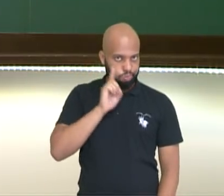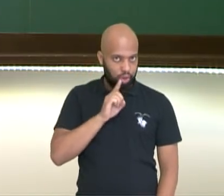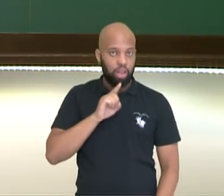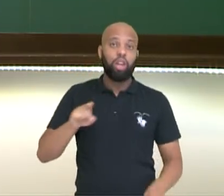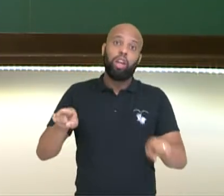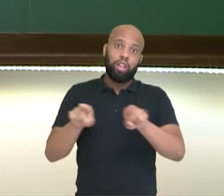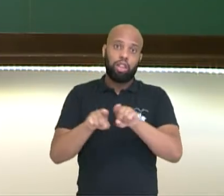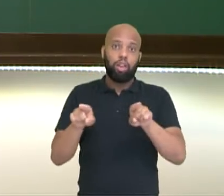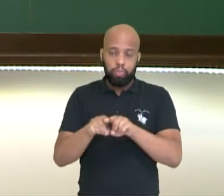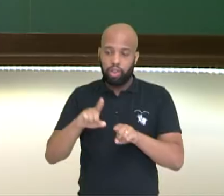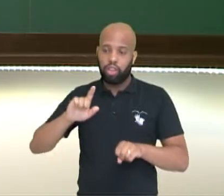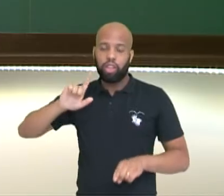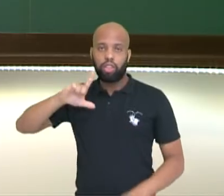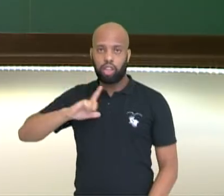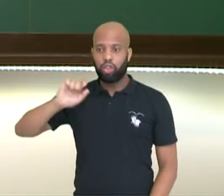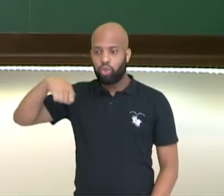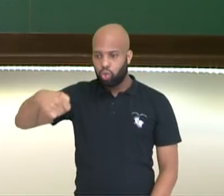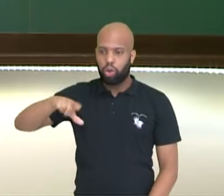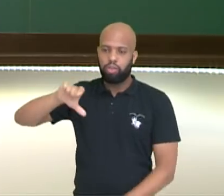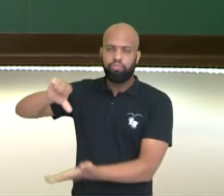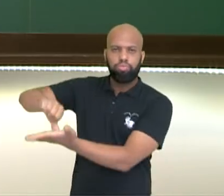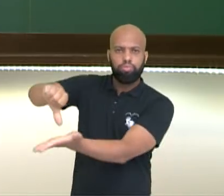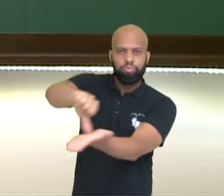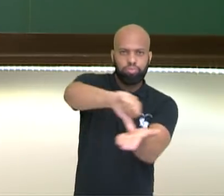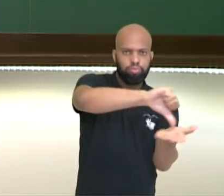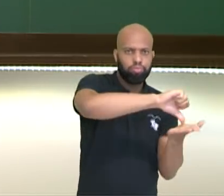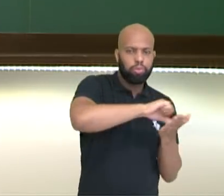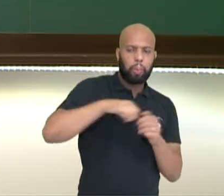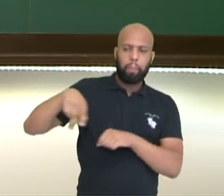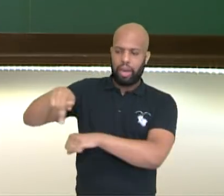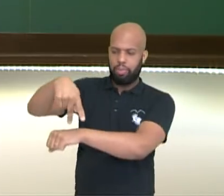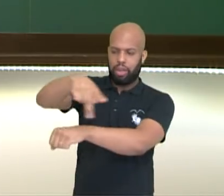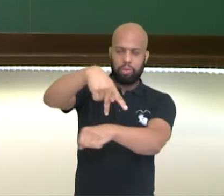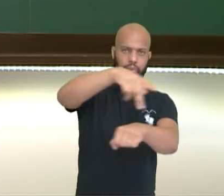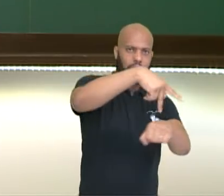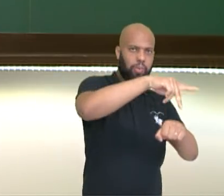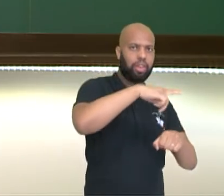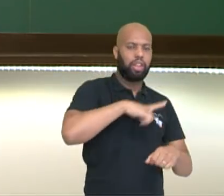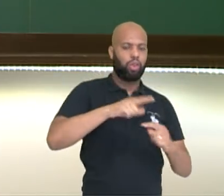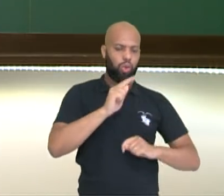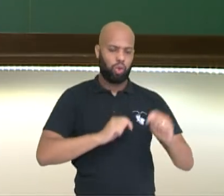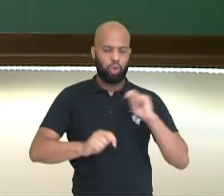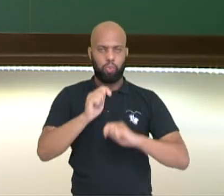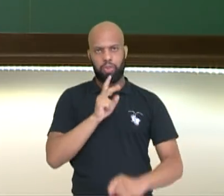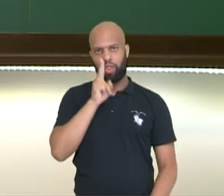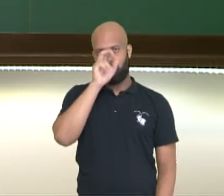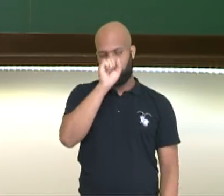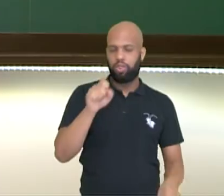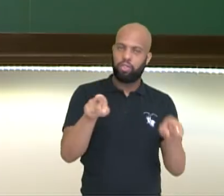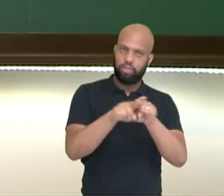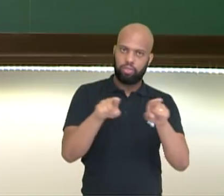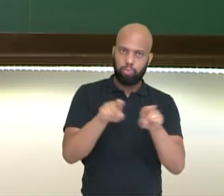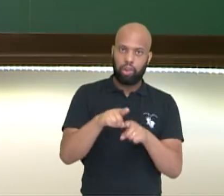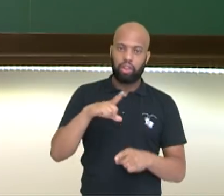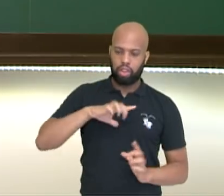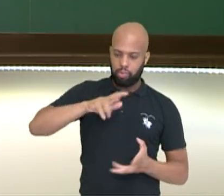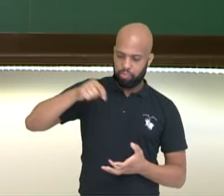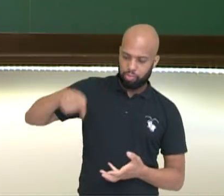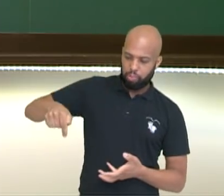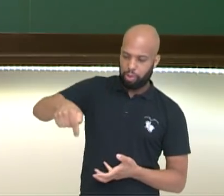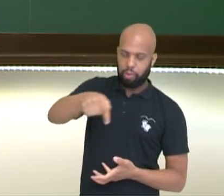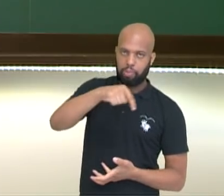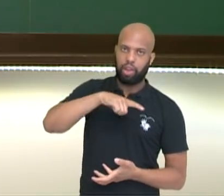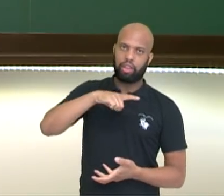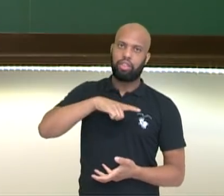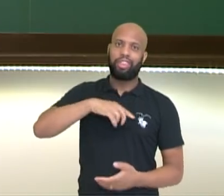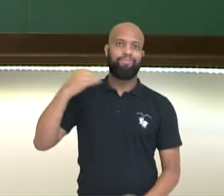Estados Unidos da América e a multipolaridade também se referindo aos diversos pontos do nosso planeta que exercem uma